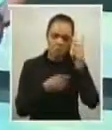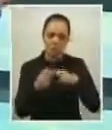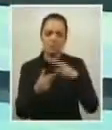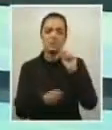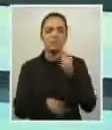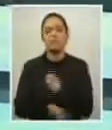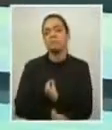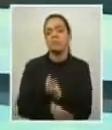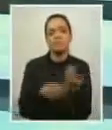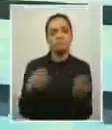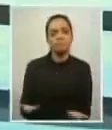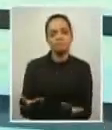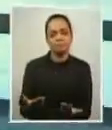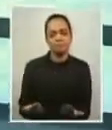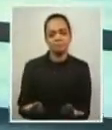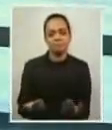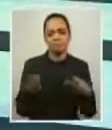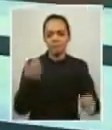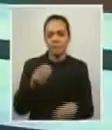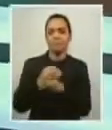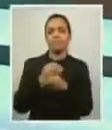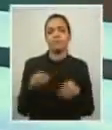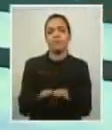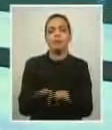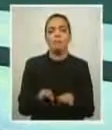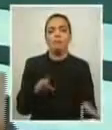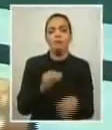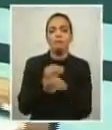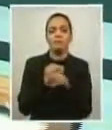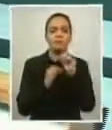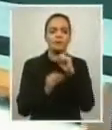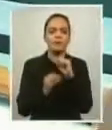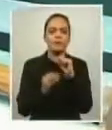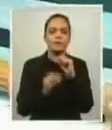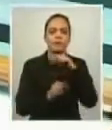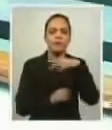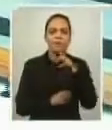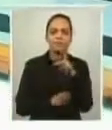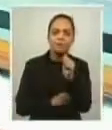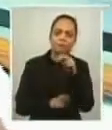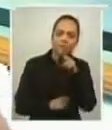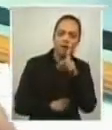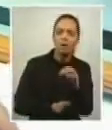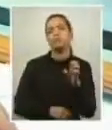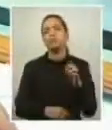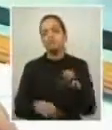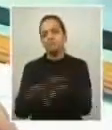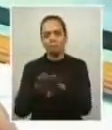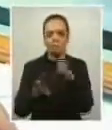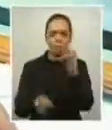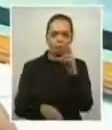vida é acrescida de uma dose de fraude de corrupção